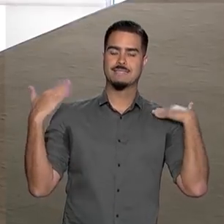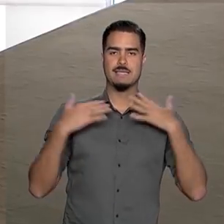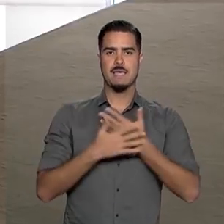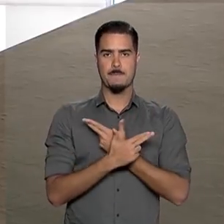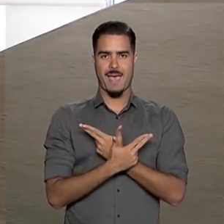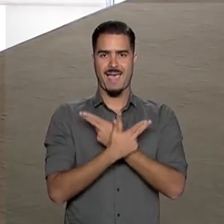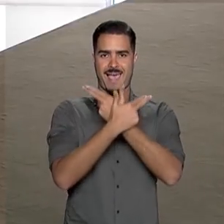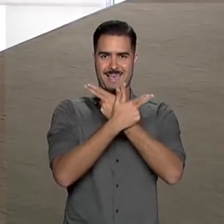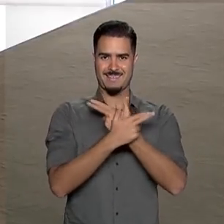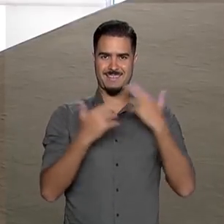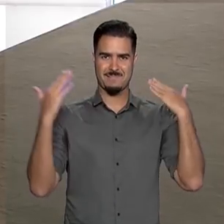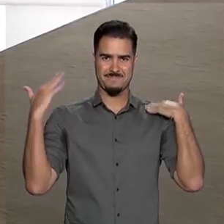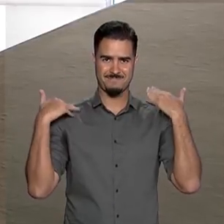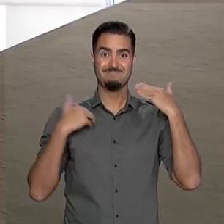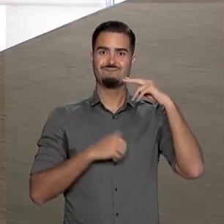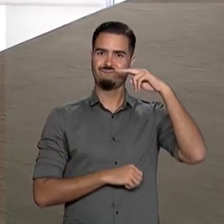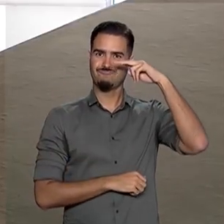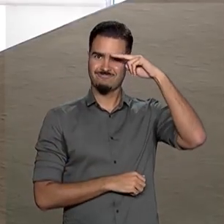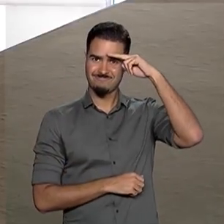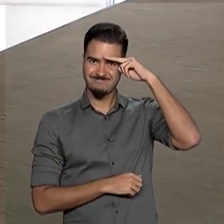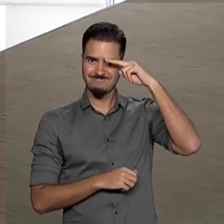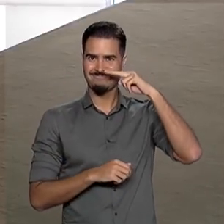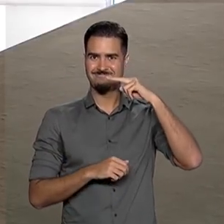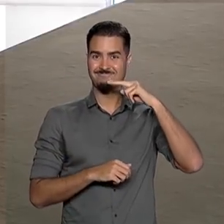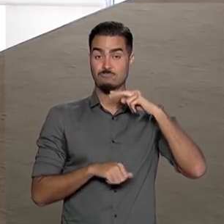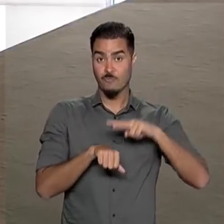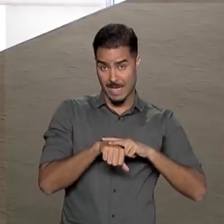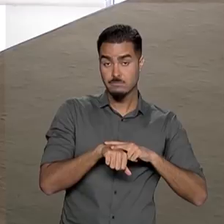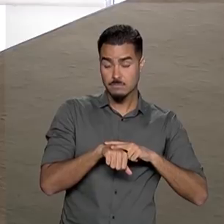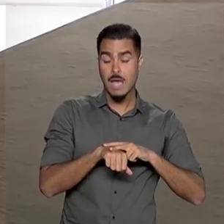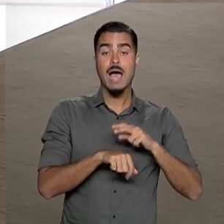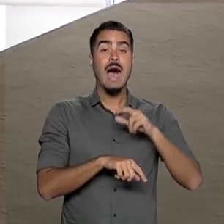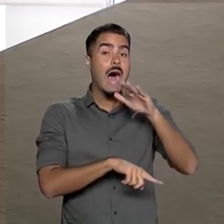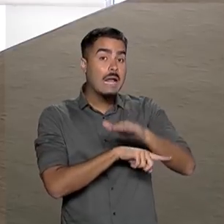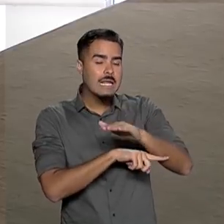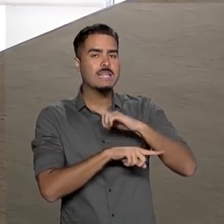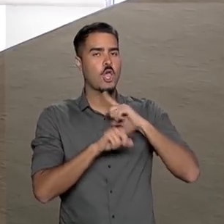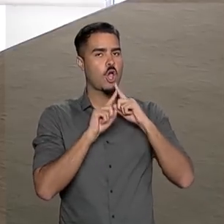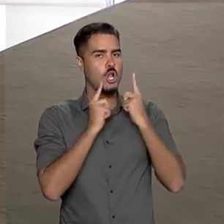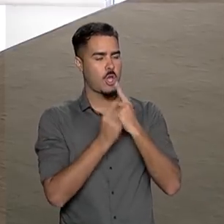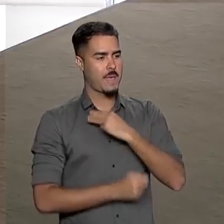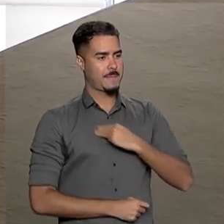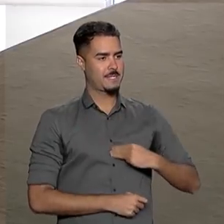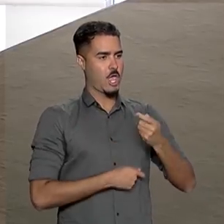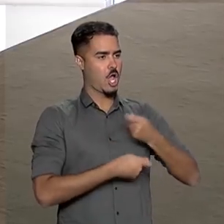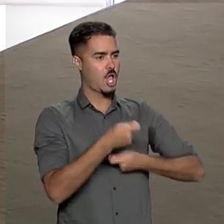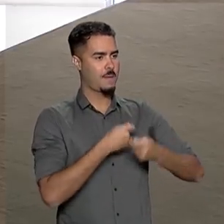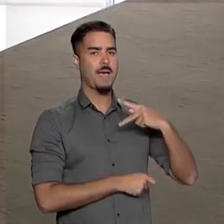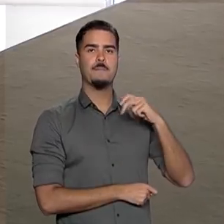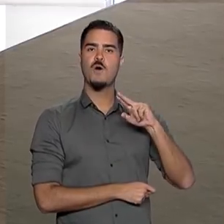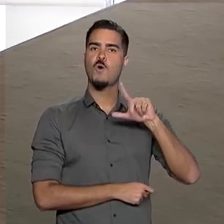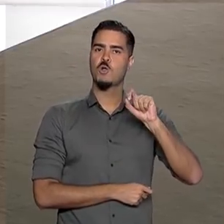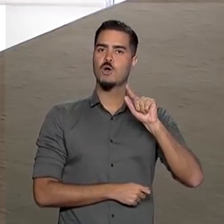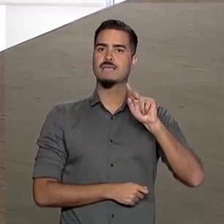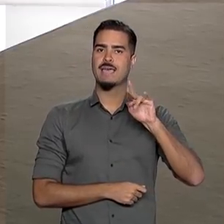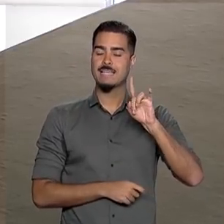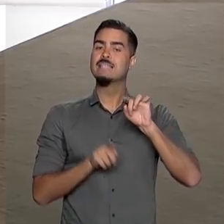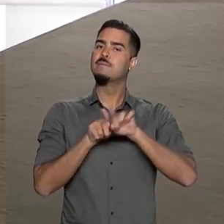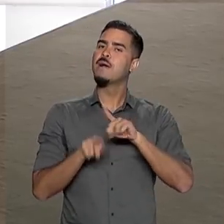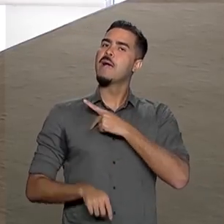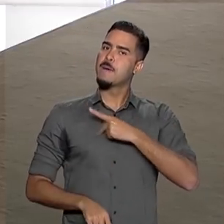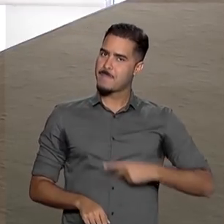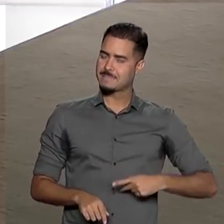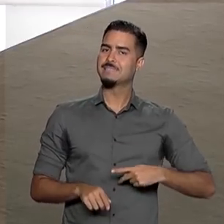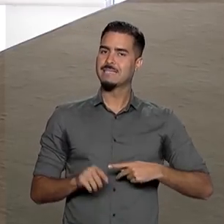aeronáutica na parte da tarde bolsonaro tem reuniões com o ministro da econ Paulo Guedes e com o presidente do